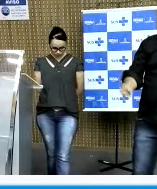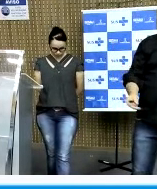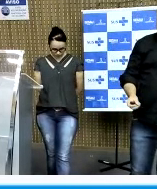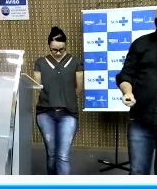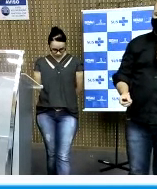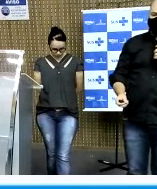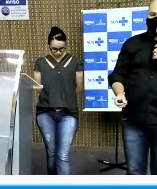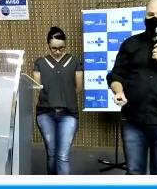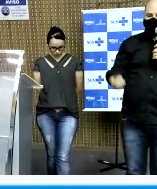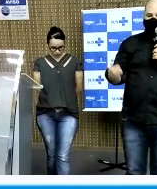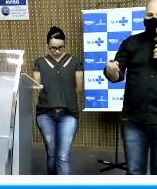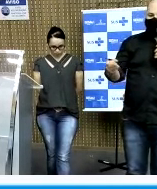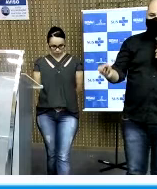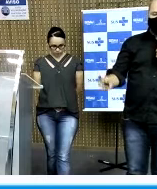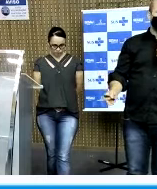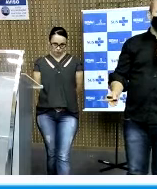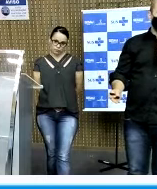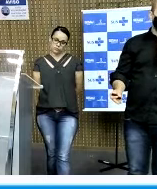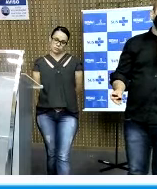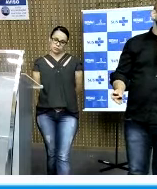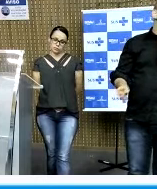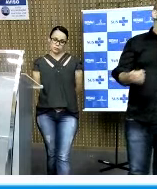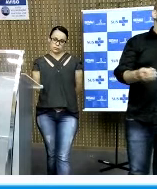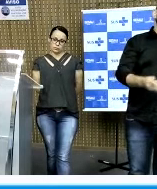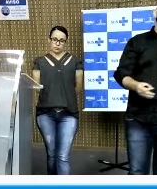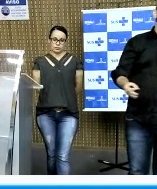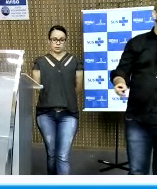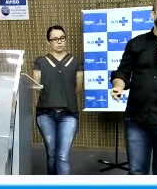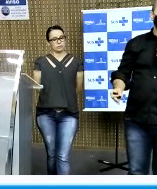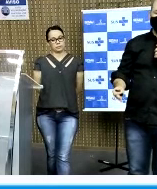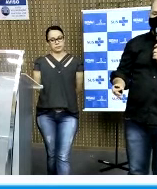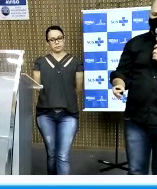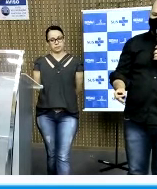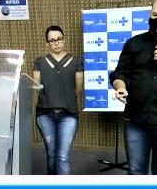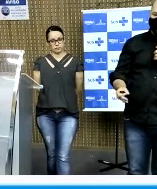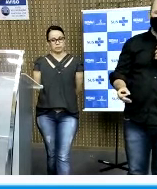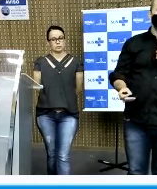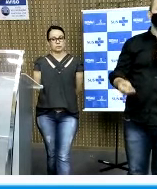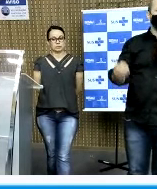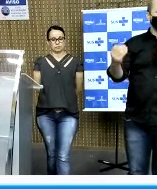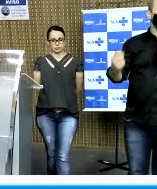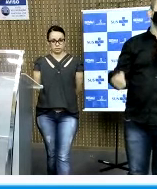2020 e 2 em 2021. A totalidade desses óbitos foram encaminhados ao comitê, foram